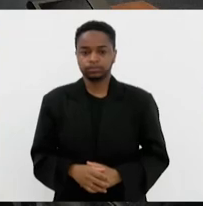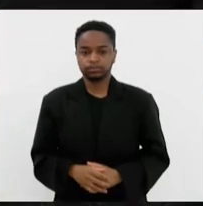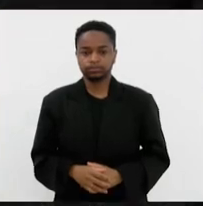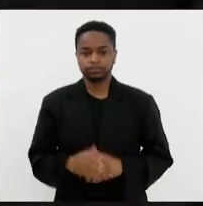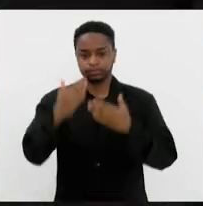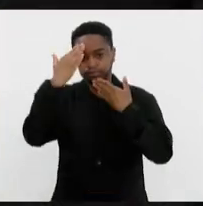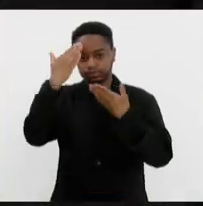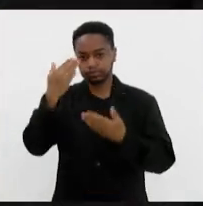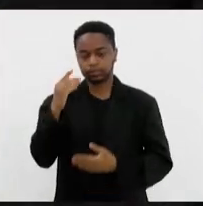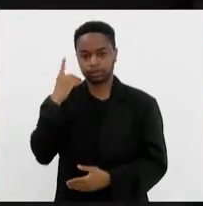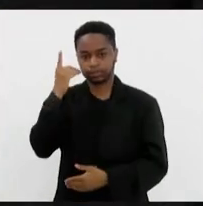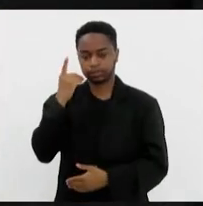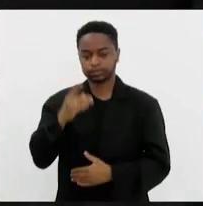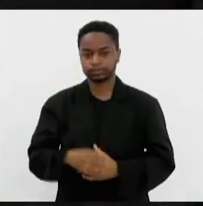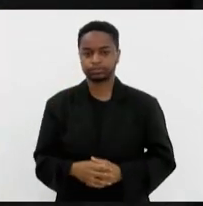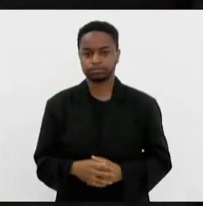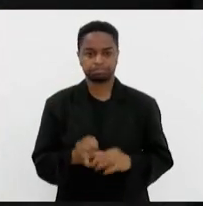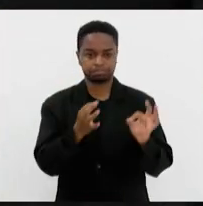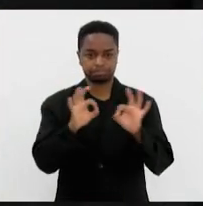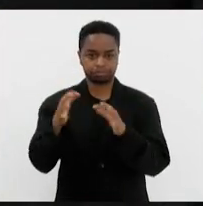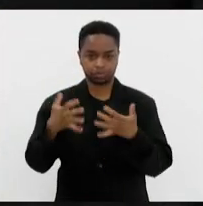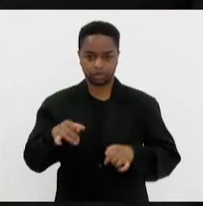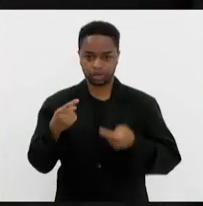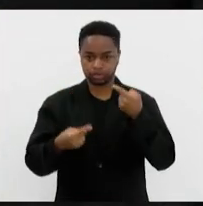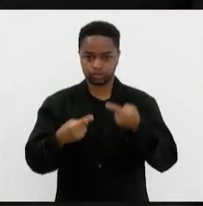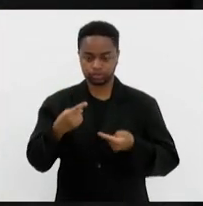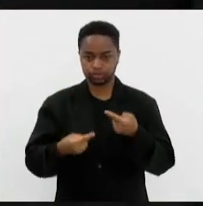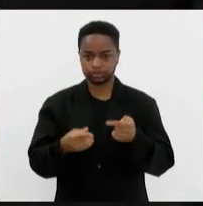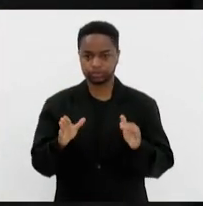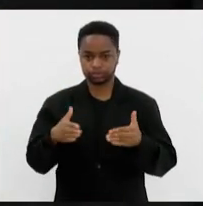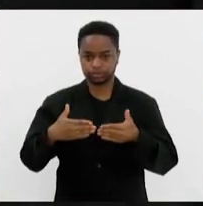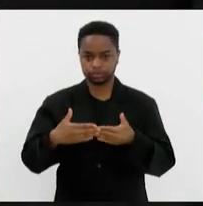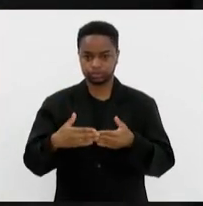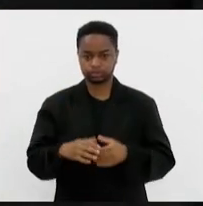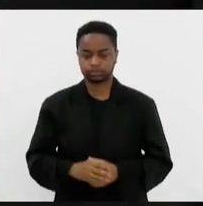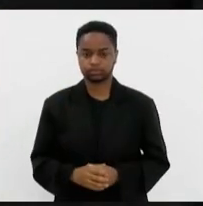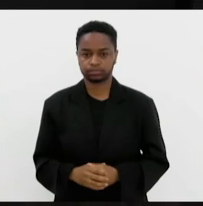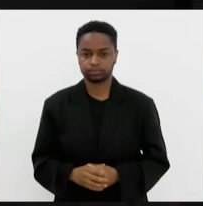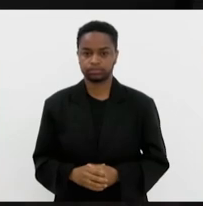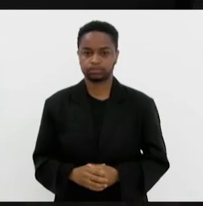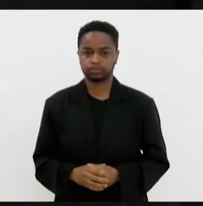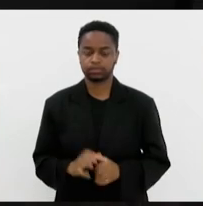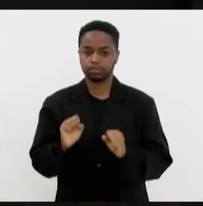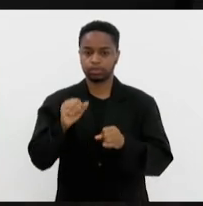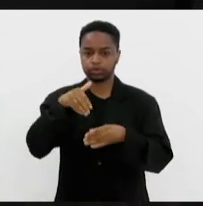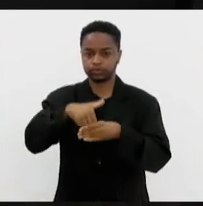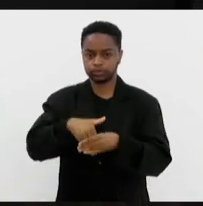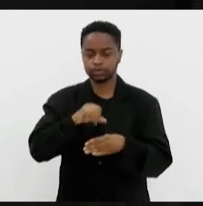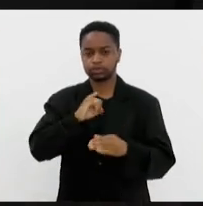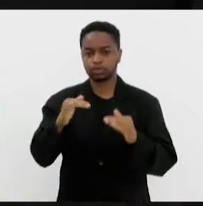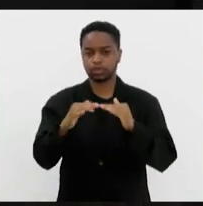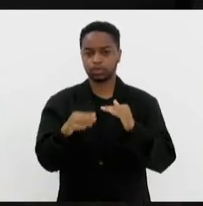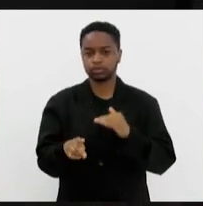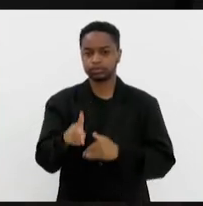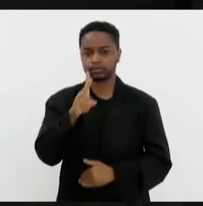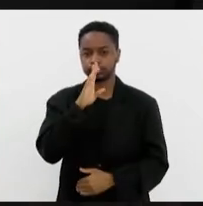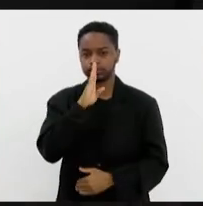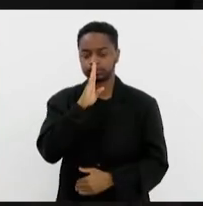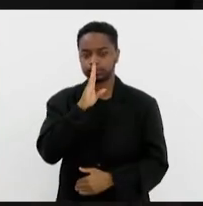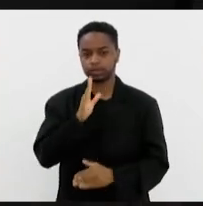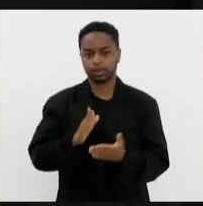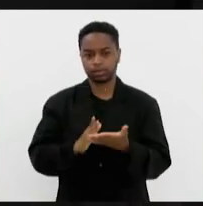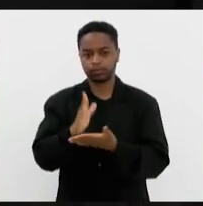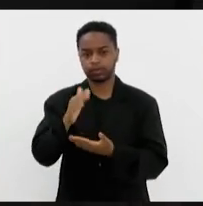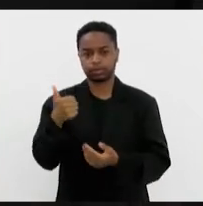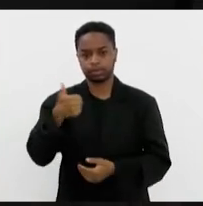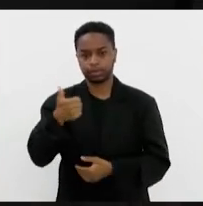Obrigado, deputado Munir. Não havendo mais quem queira discutir, encerrada a discussão. Em votação, senhores que aprovam, permaneçam como estão, aprovado